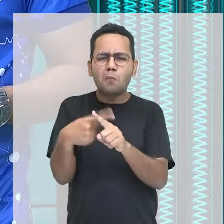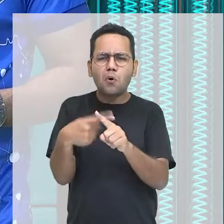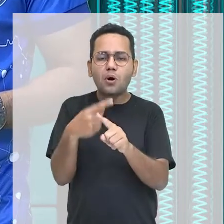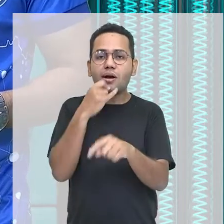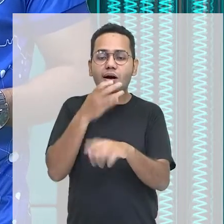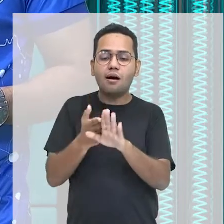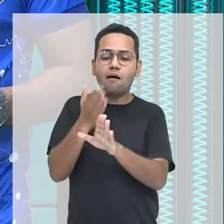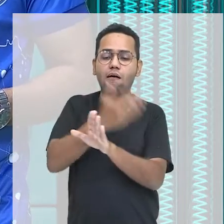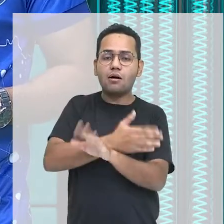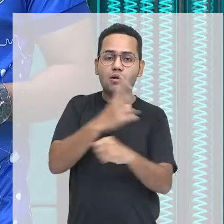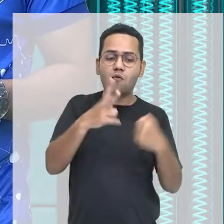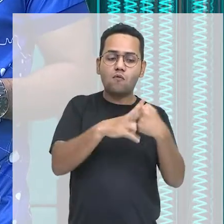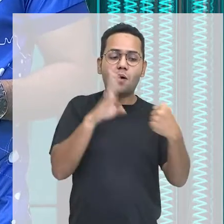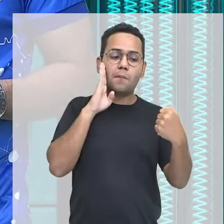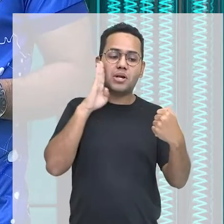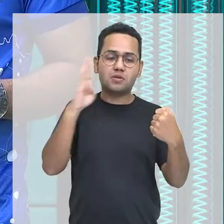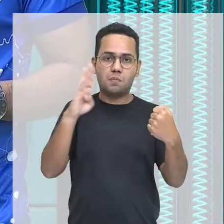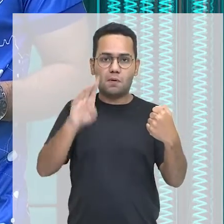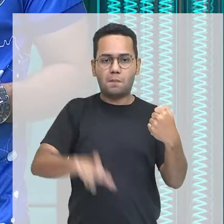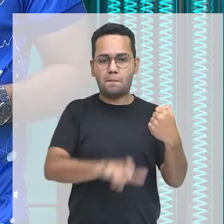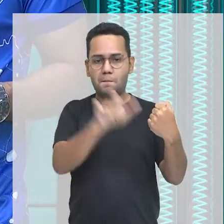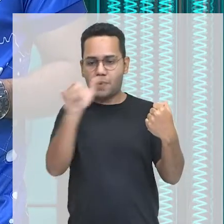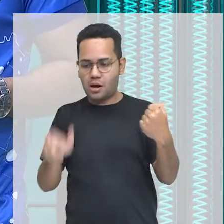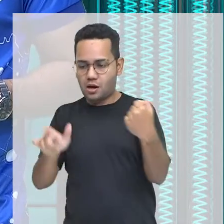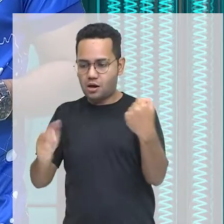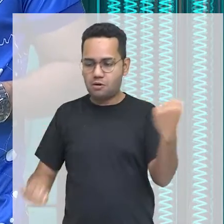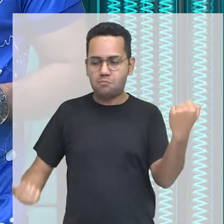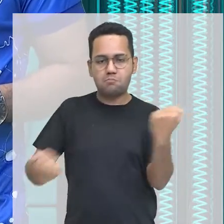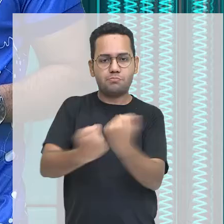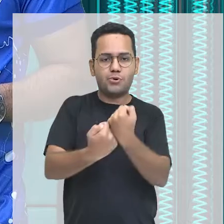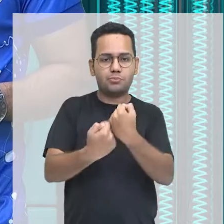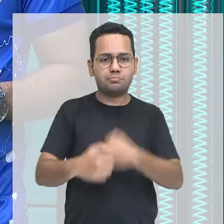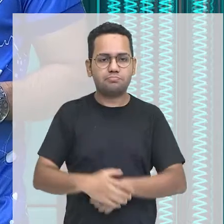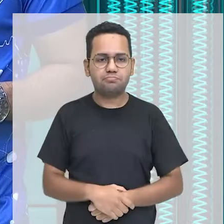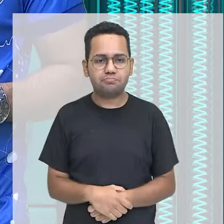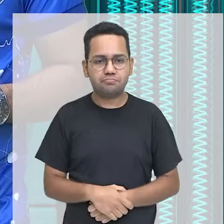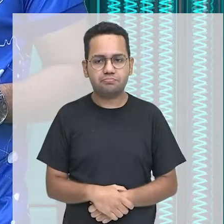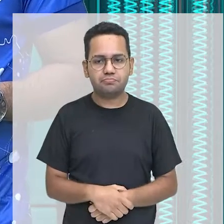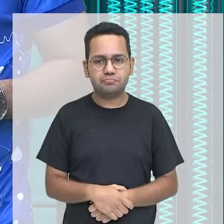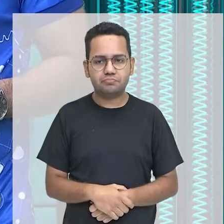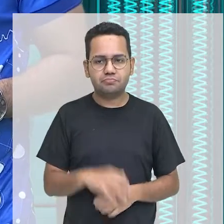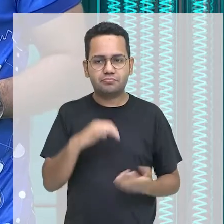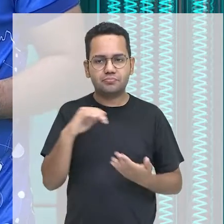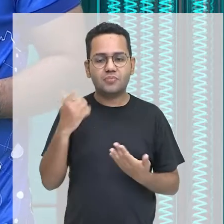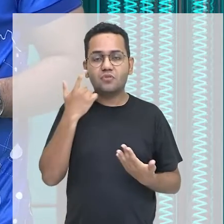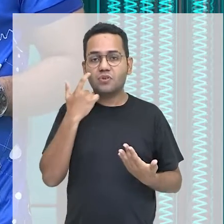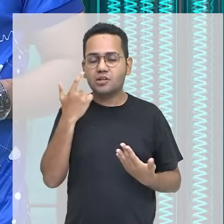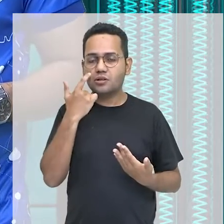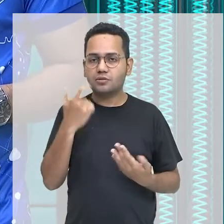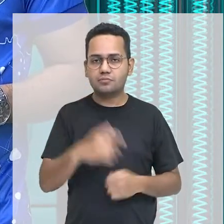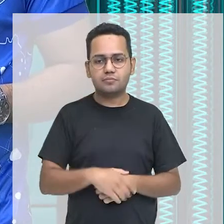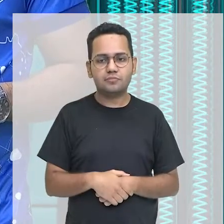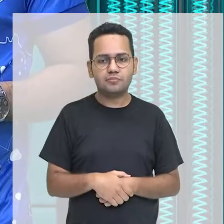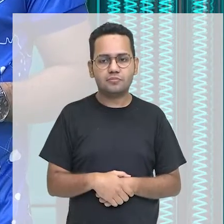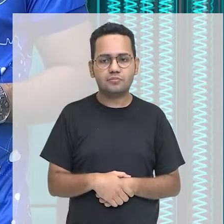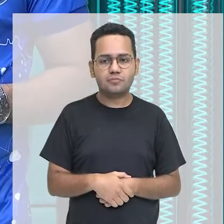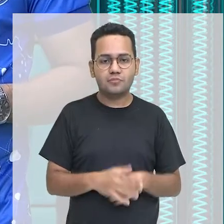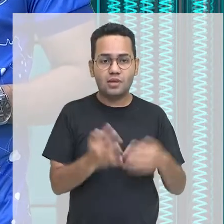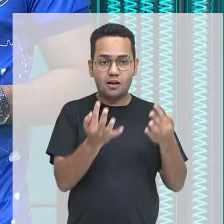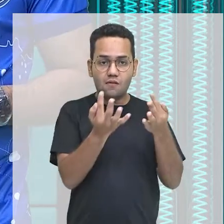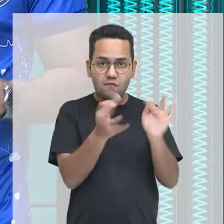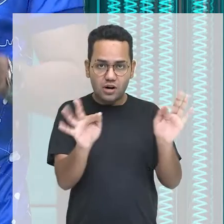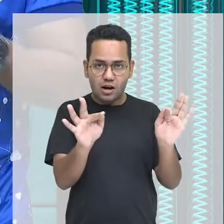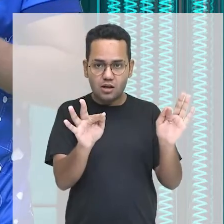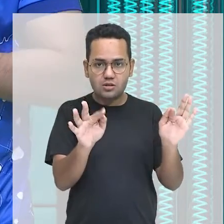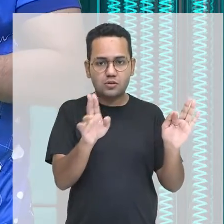principal, é eles que recebem o not. Então vejam bem, as formas negativas em língua inglesa, eu me refiro a todas, quando